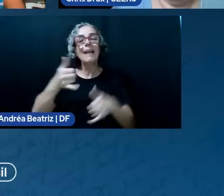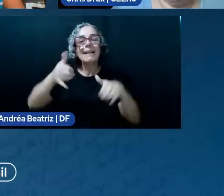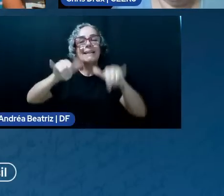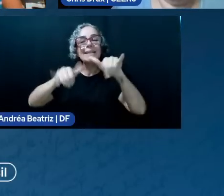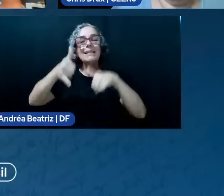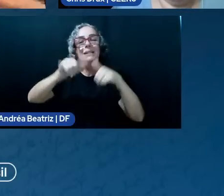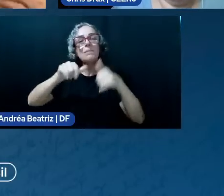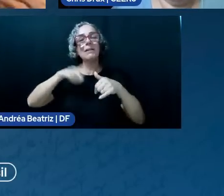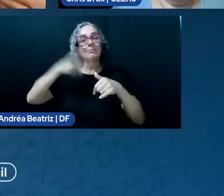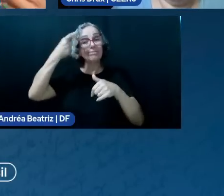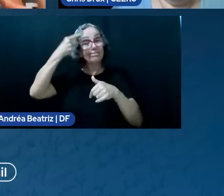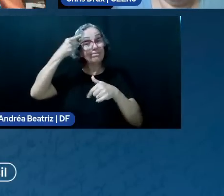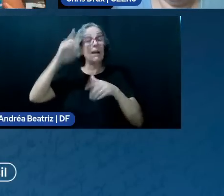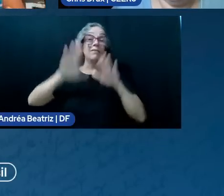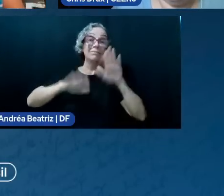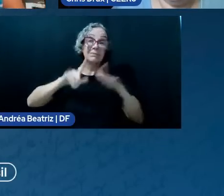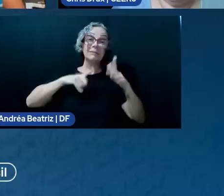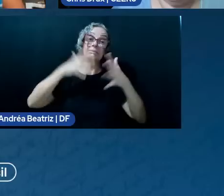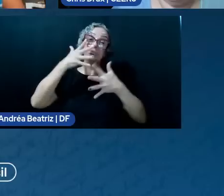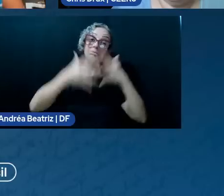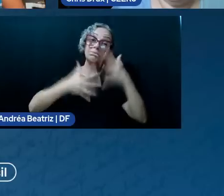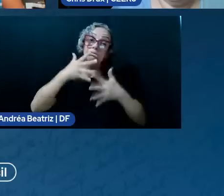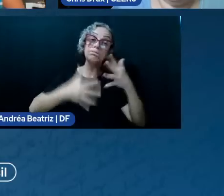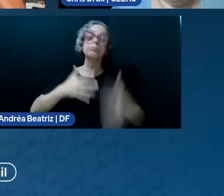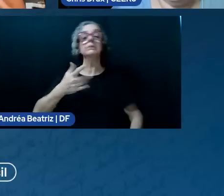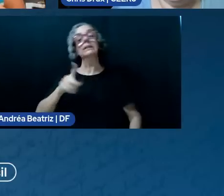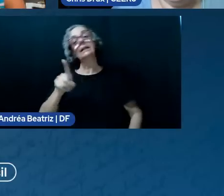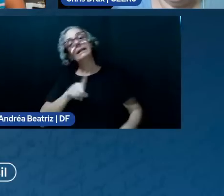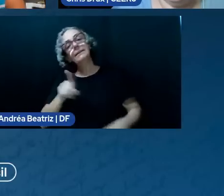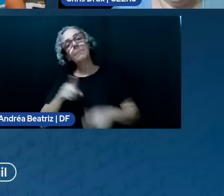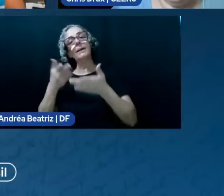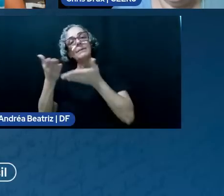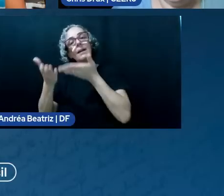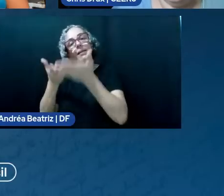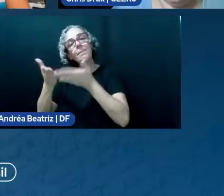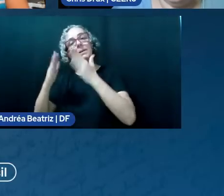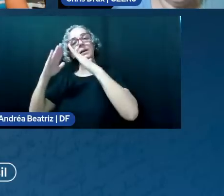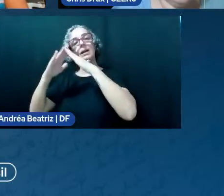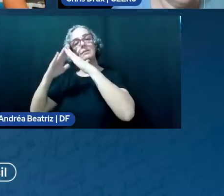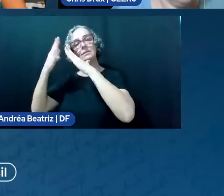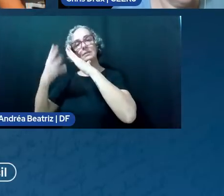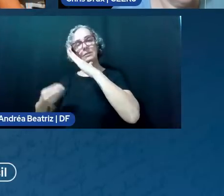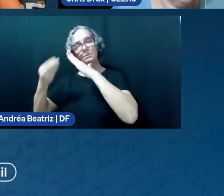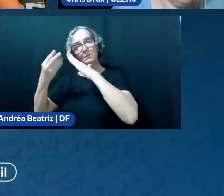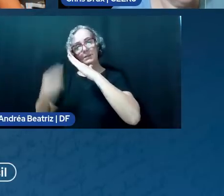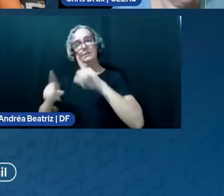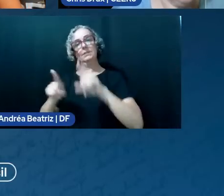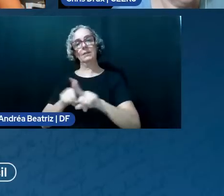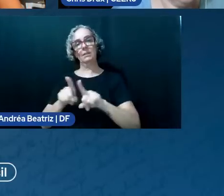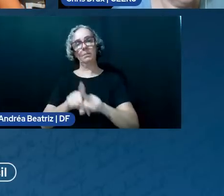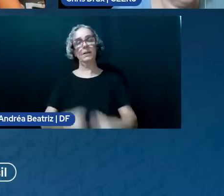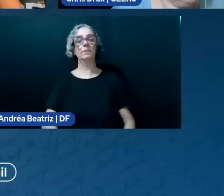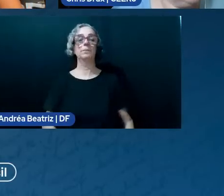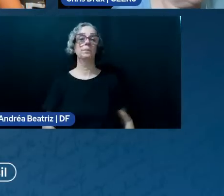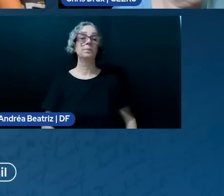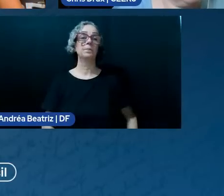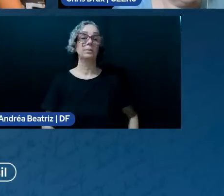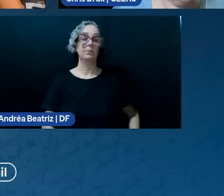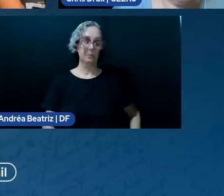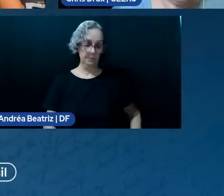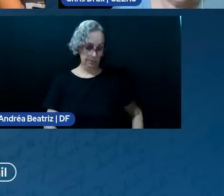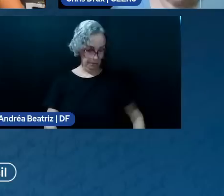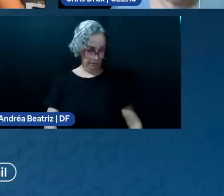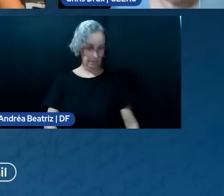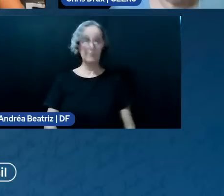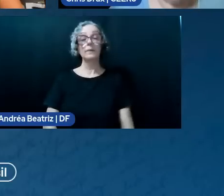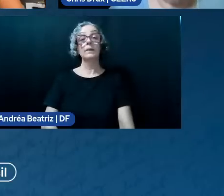centro espírita, verificação do que qual realmente a causa desse fenômeno. Muito bem, Lúcia. Cris,